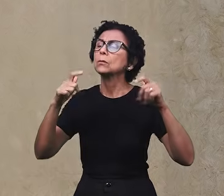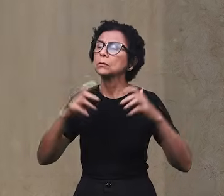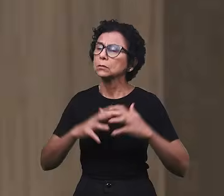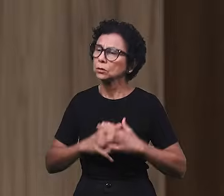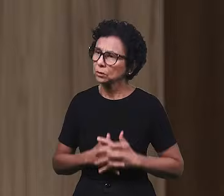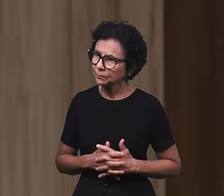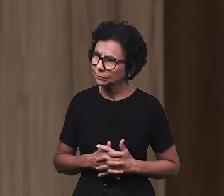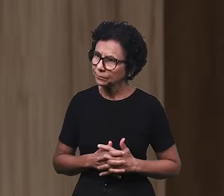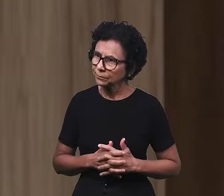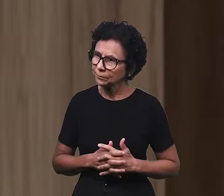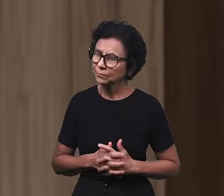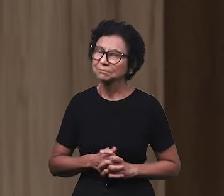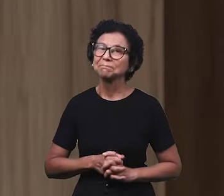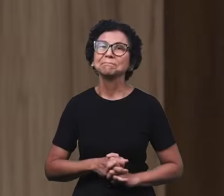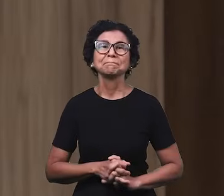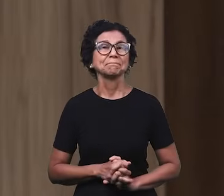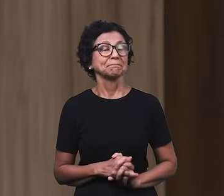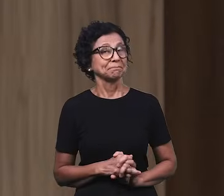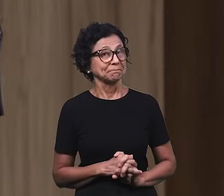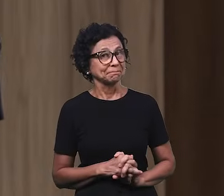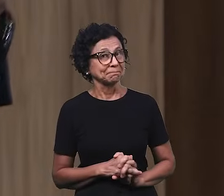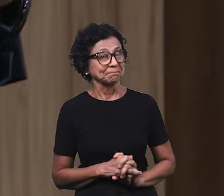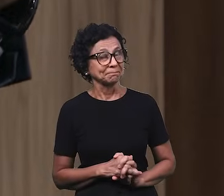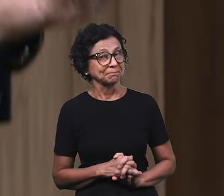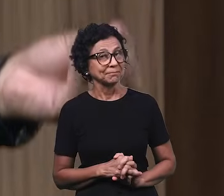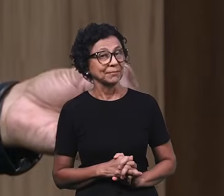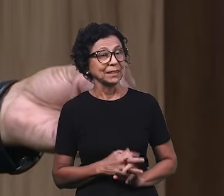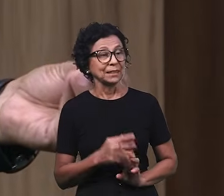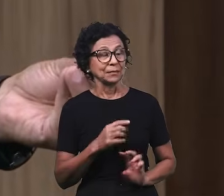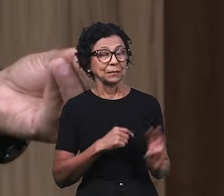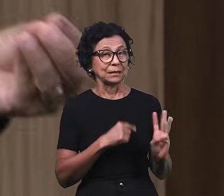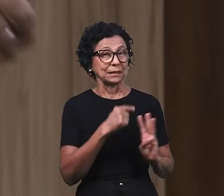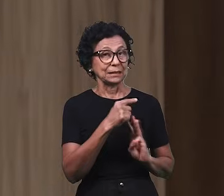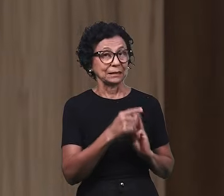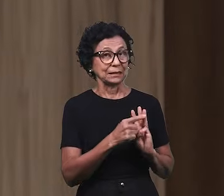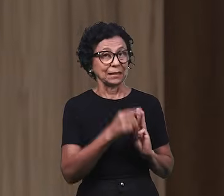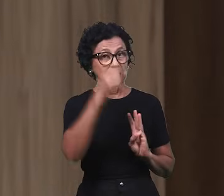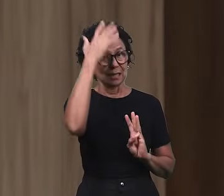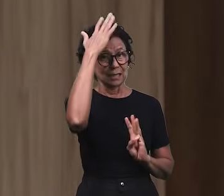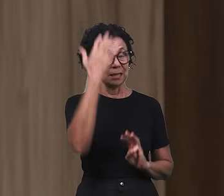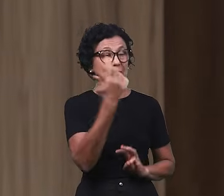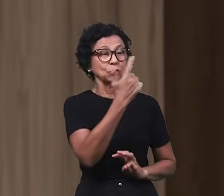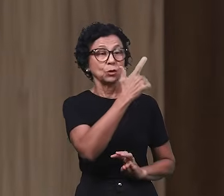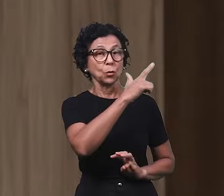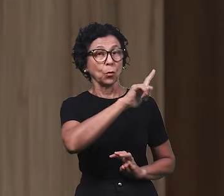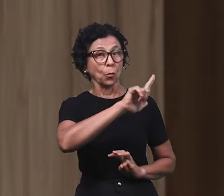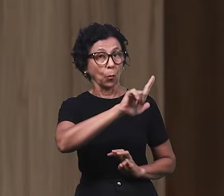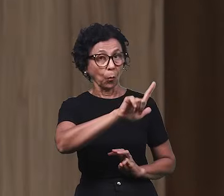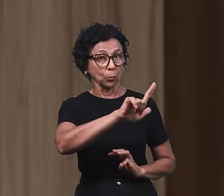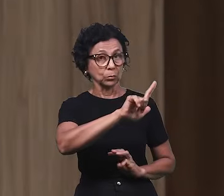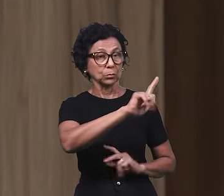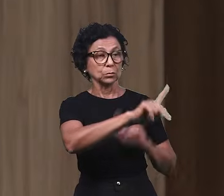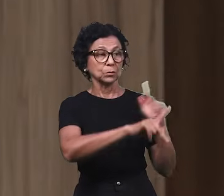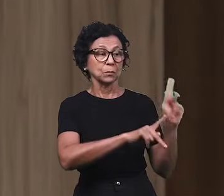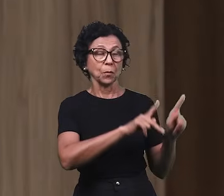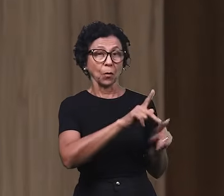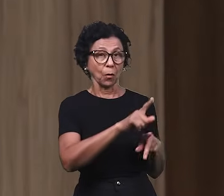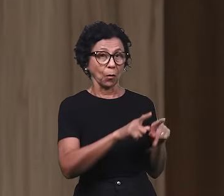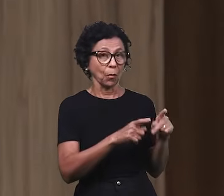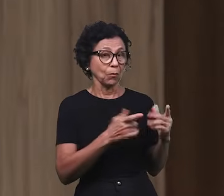nós dizemos que eles eram gentios exatamente porque por essa